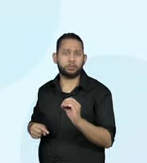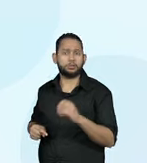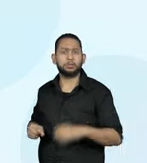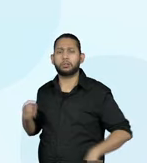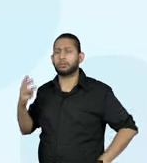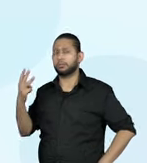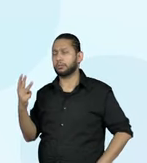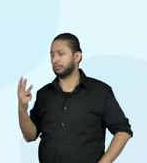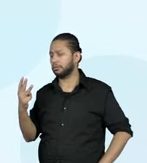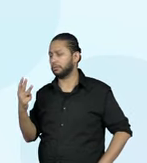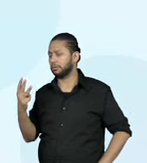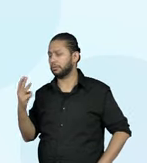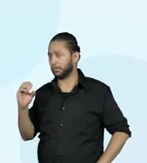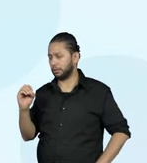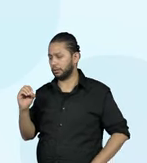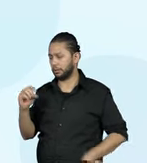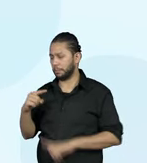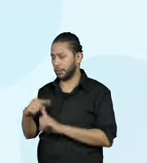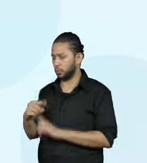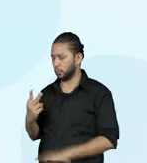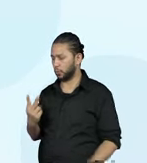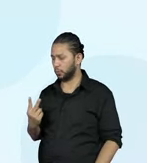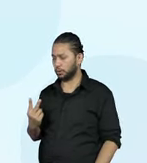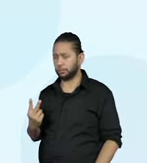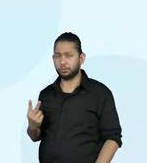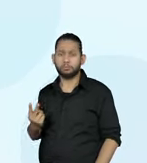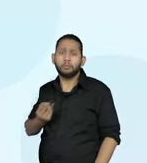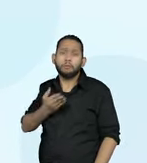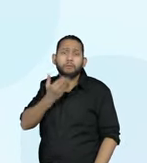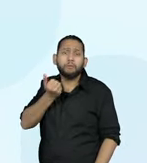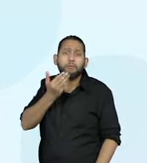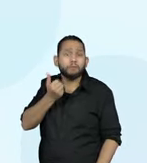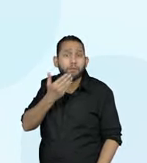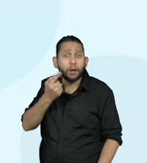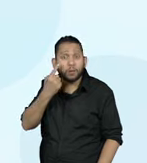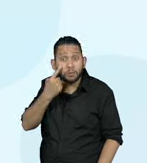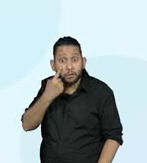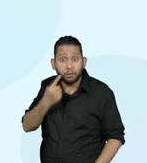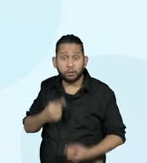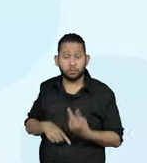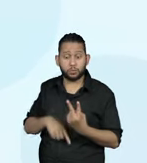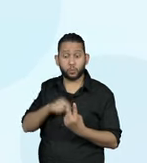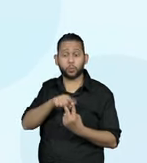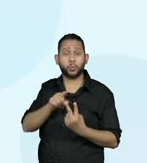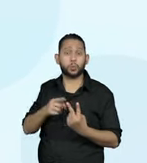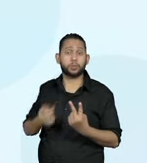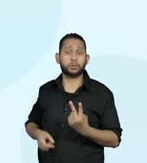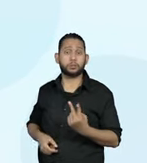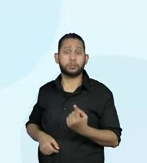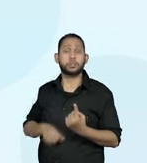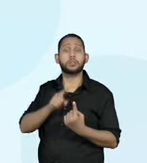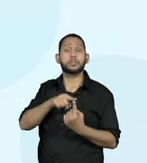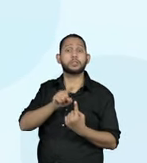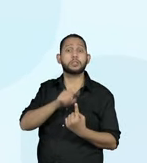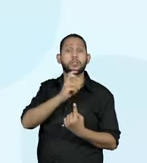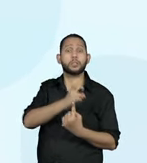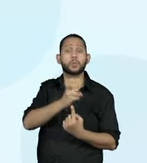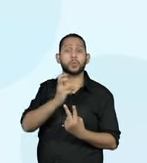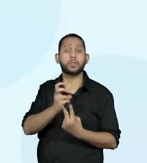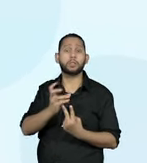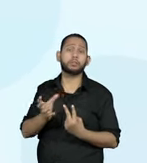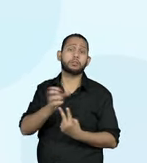Quantas páginas tem história? 32. Só tá faltando duas páginas. Só tá faltando cálculo de duas páginas, pessoal. Aí